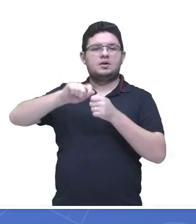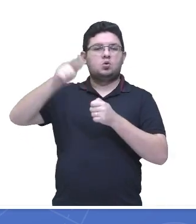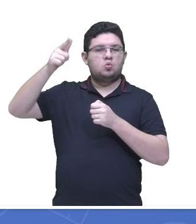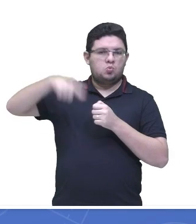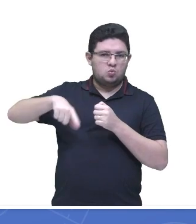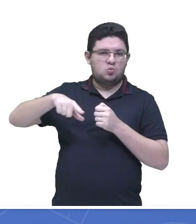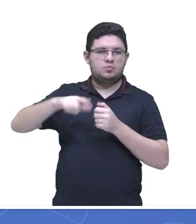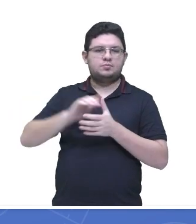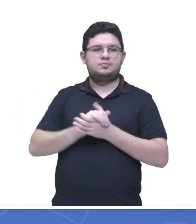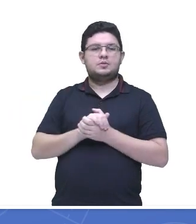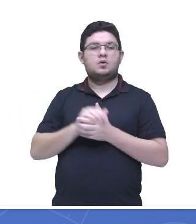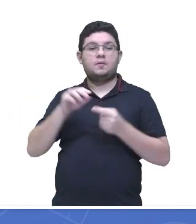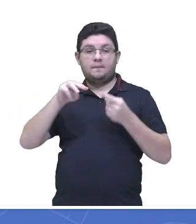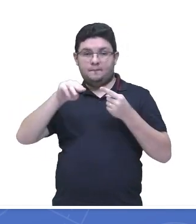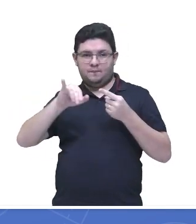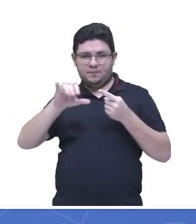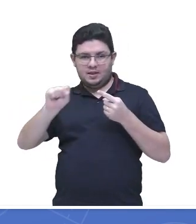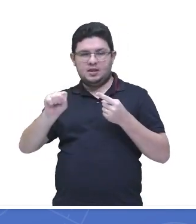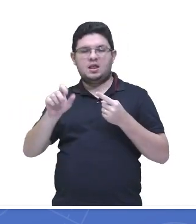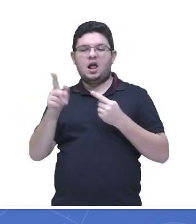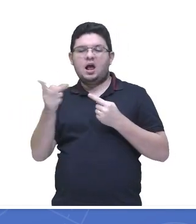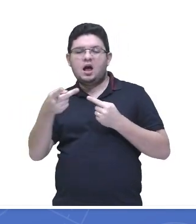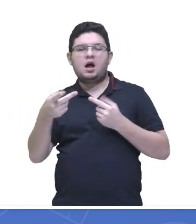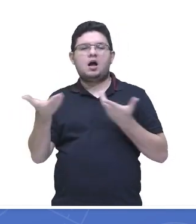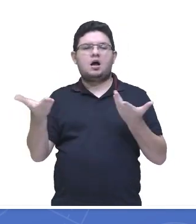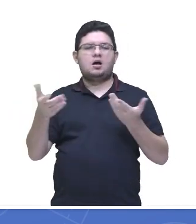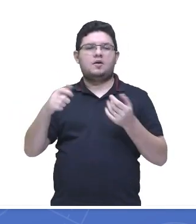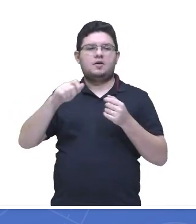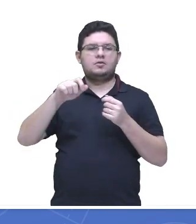de forma errada, ruim. E